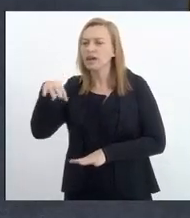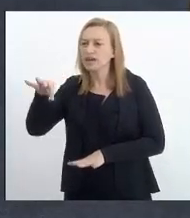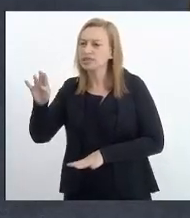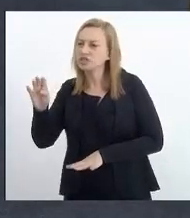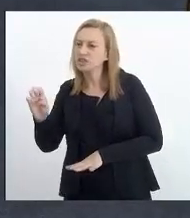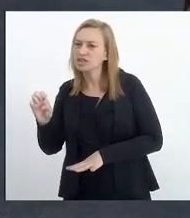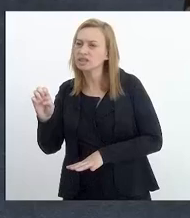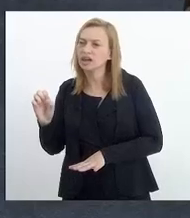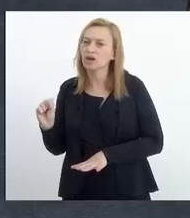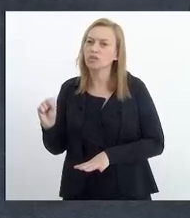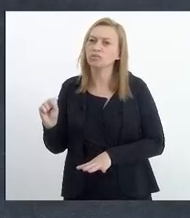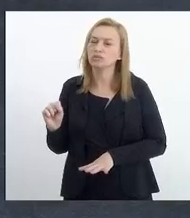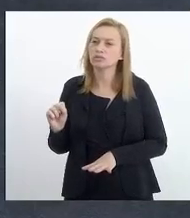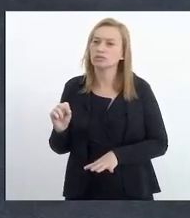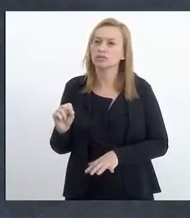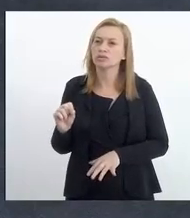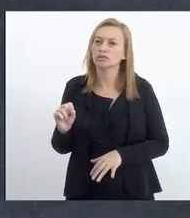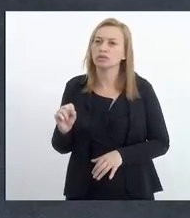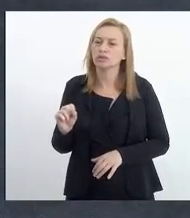nem o Paulo Guedes fez essa